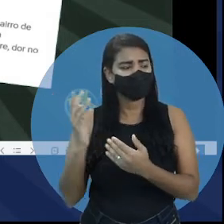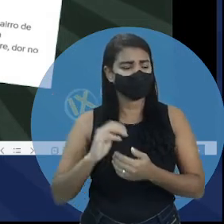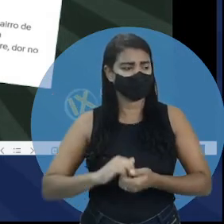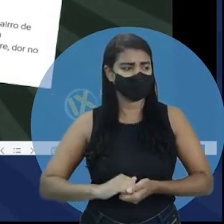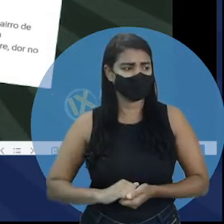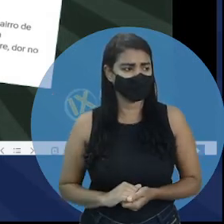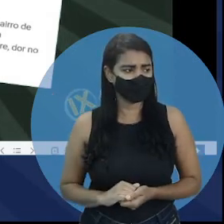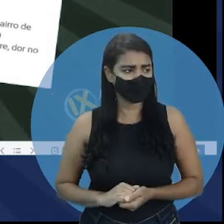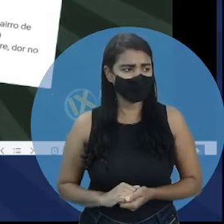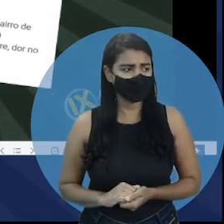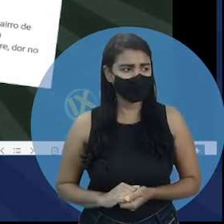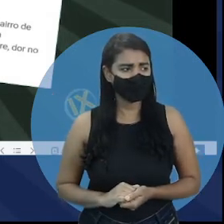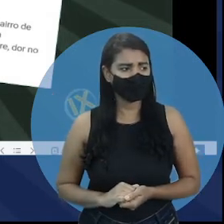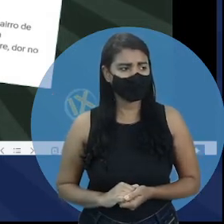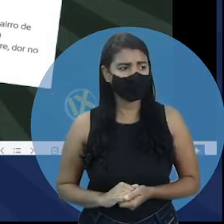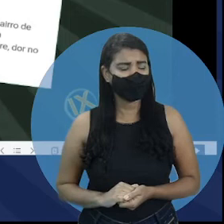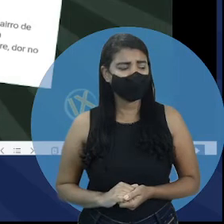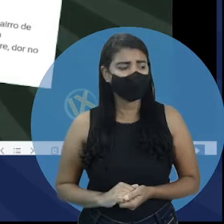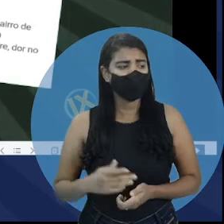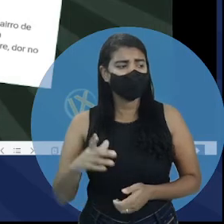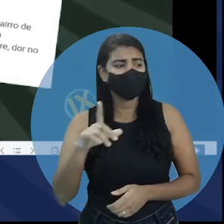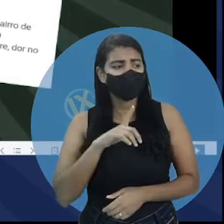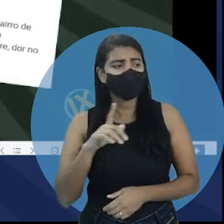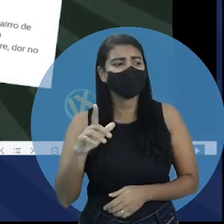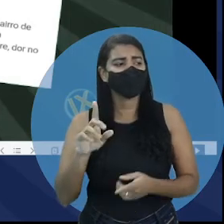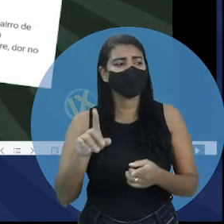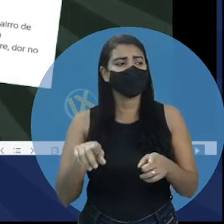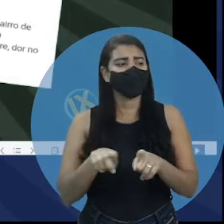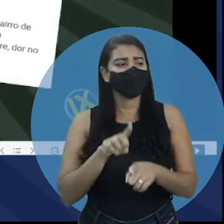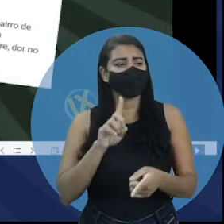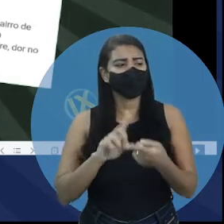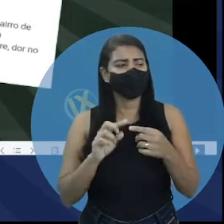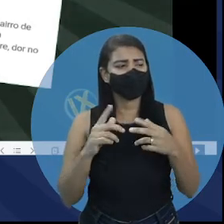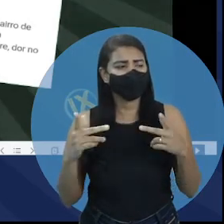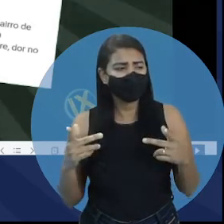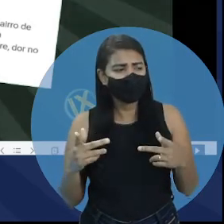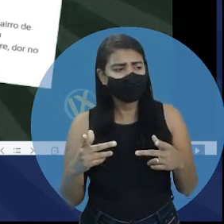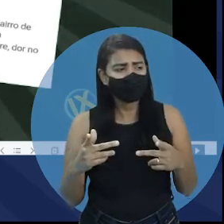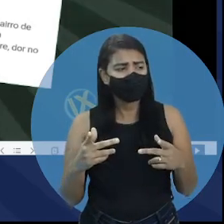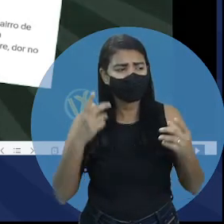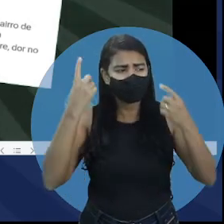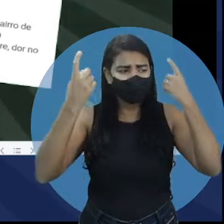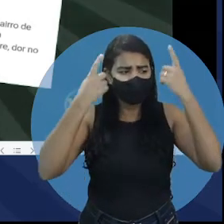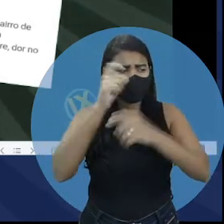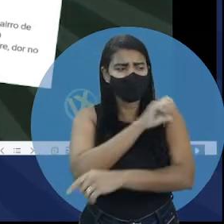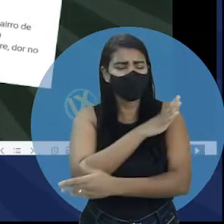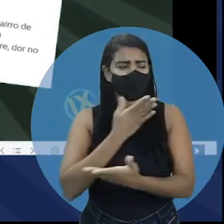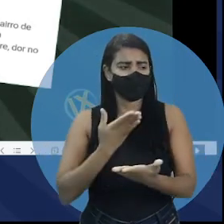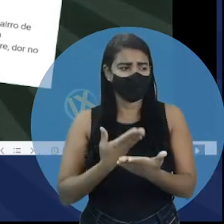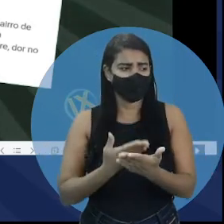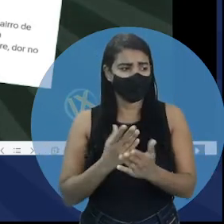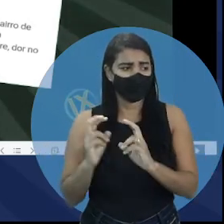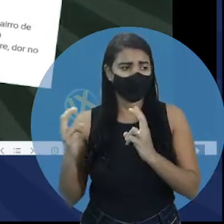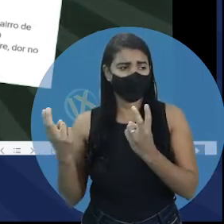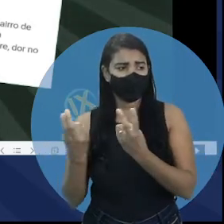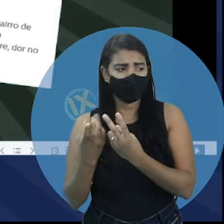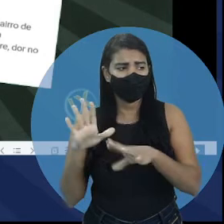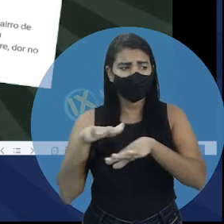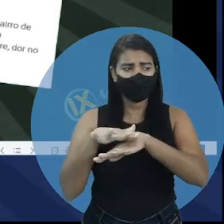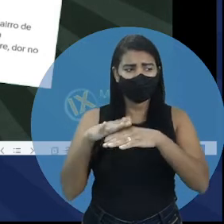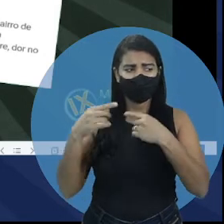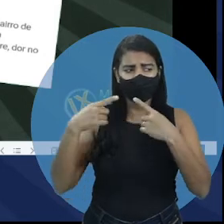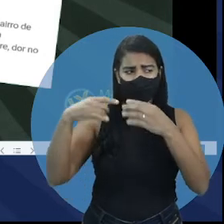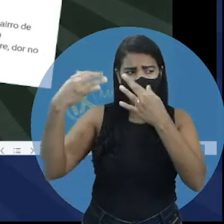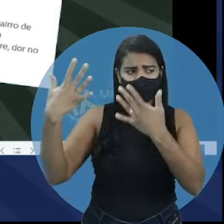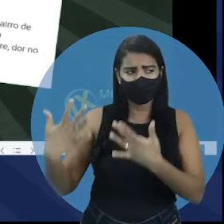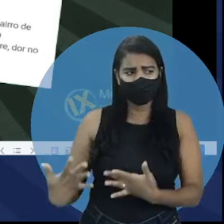catastrófico, de chikungunya e de dengue. Isso preocupou os estudantes. Então, numa reunião, a gente comentou